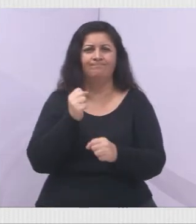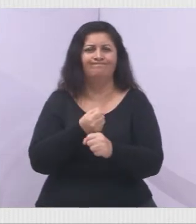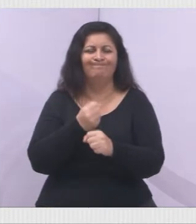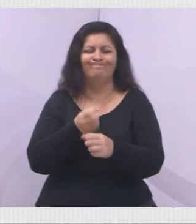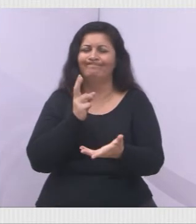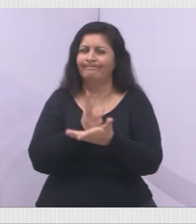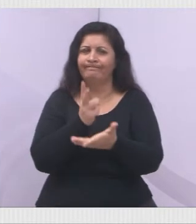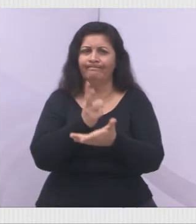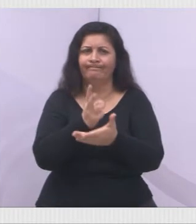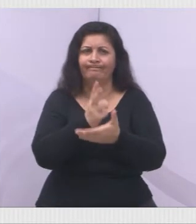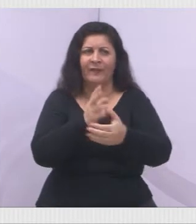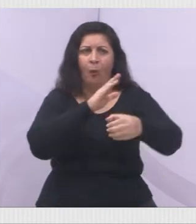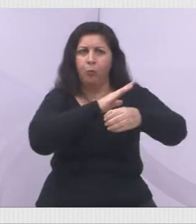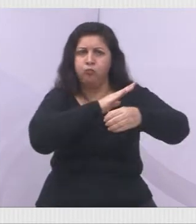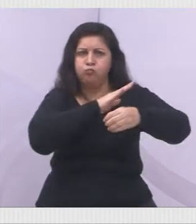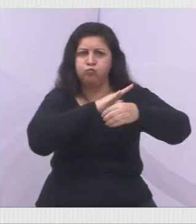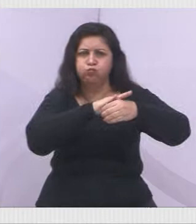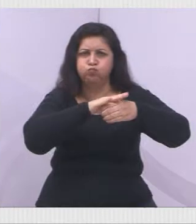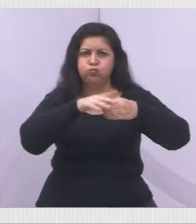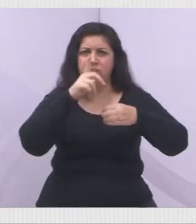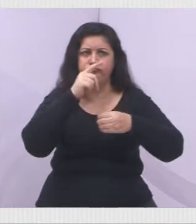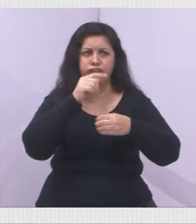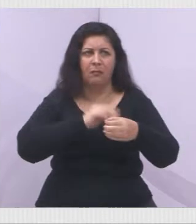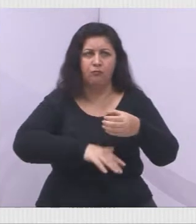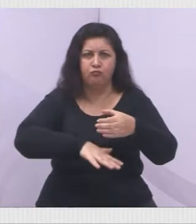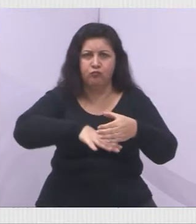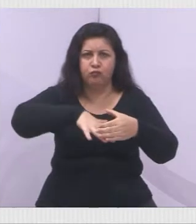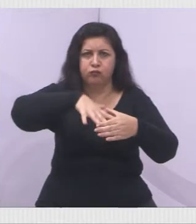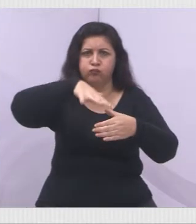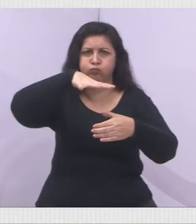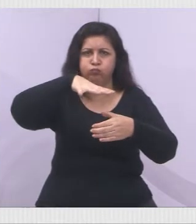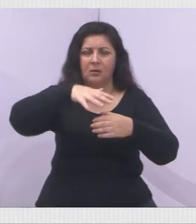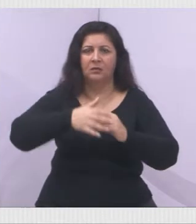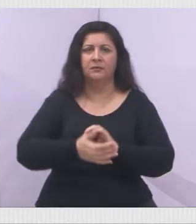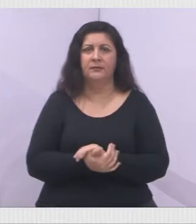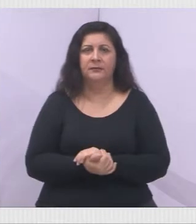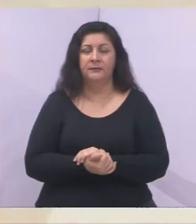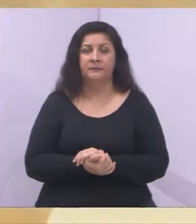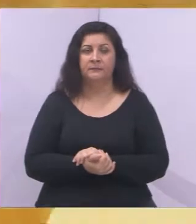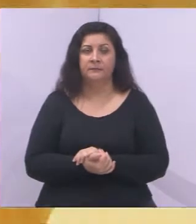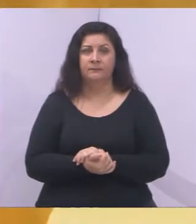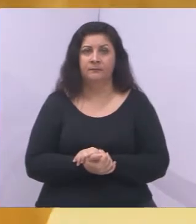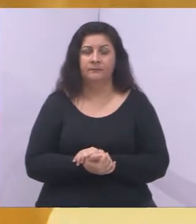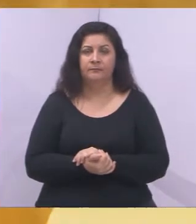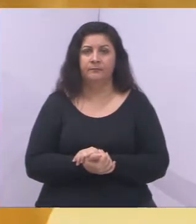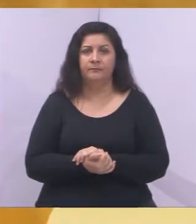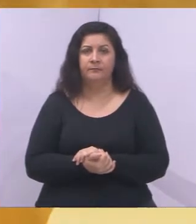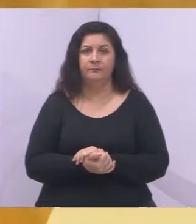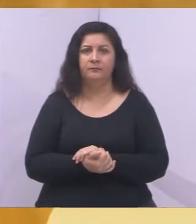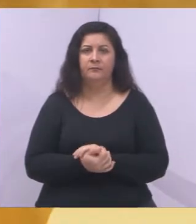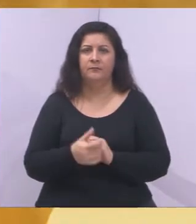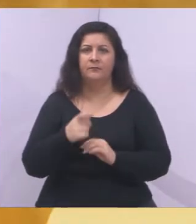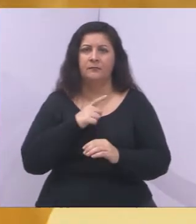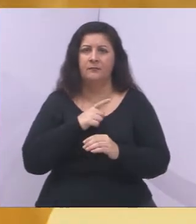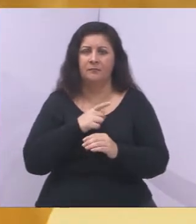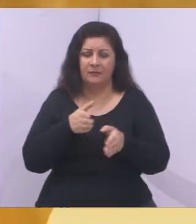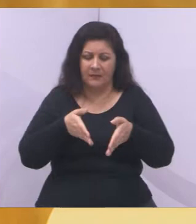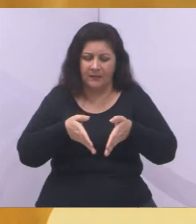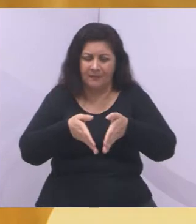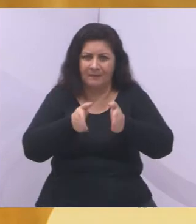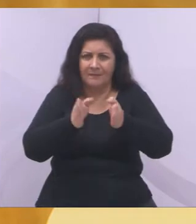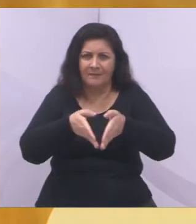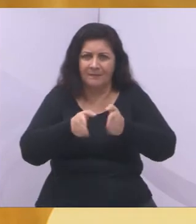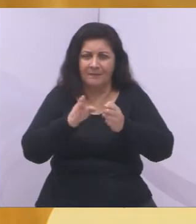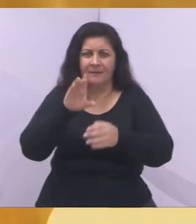essa situação, porque o bairro cresce, né? Ou seja, os bairros acabam crescendo, e ali tem uma travessia que é do DR, né?